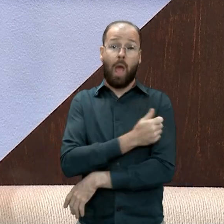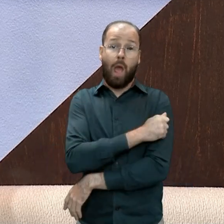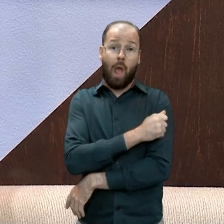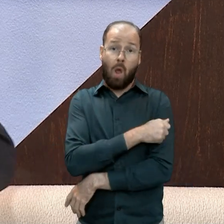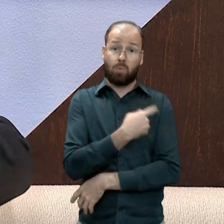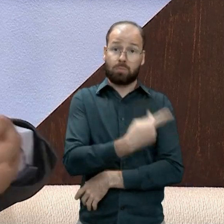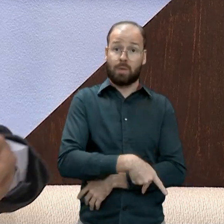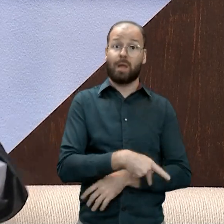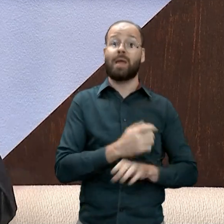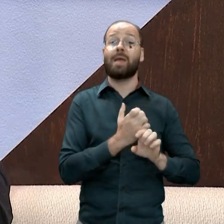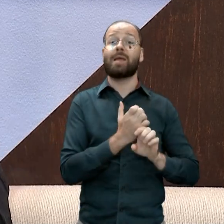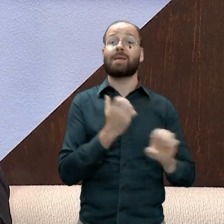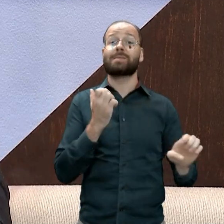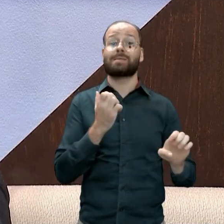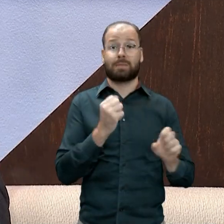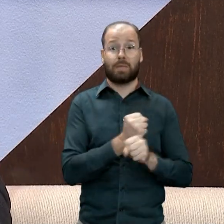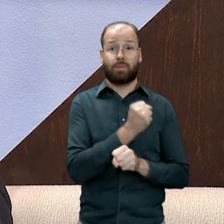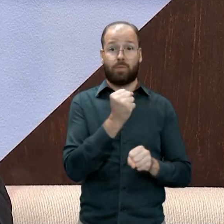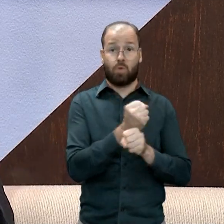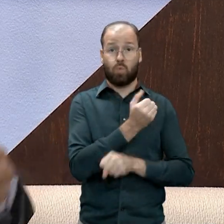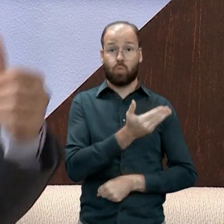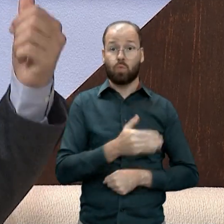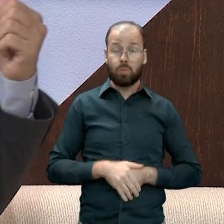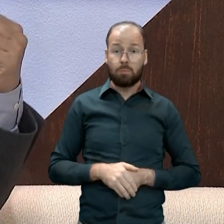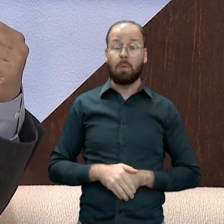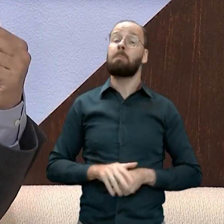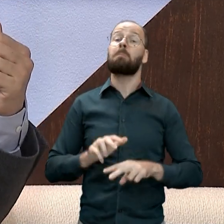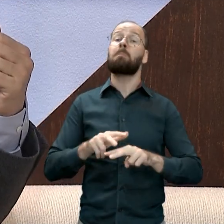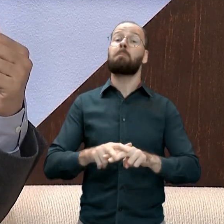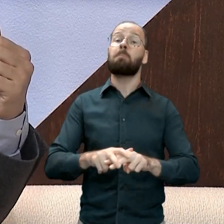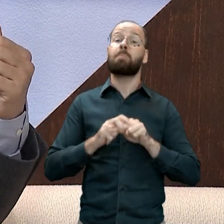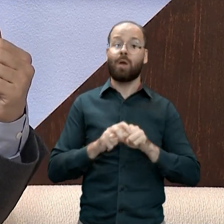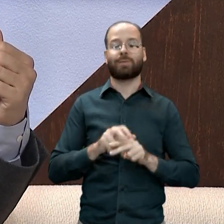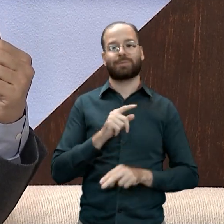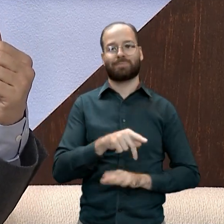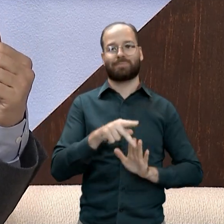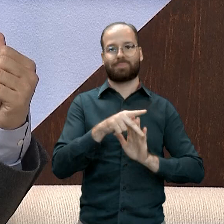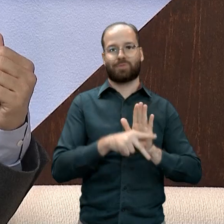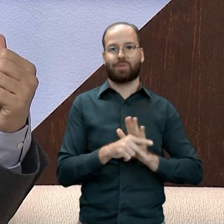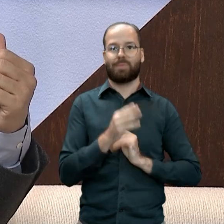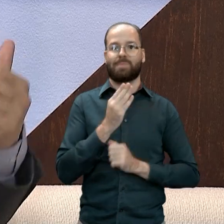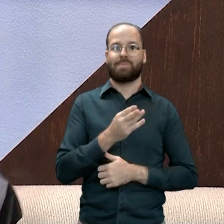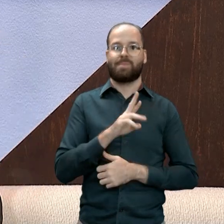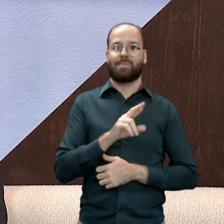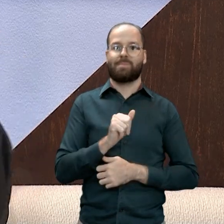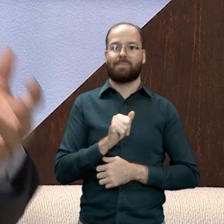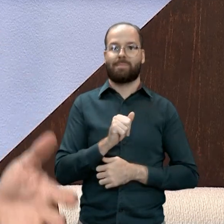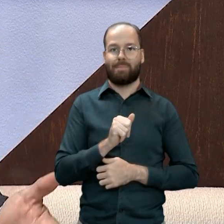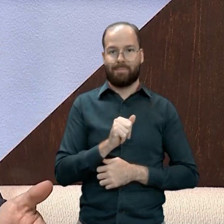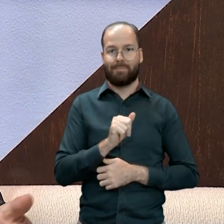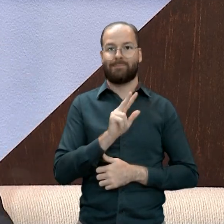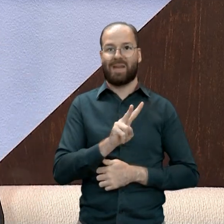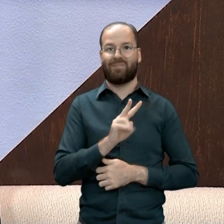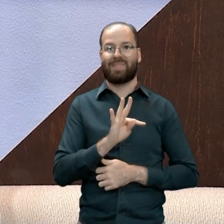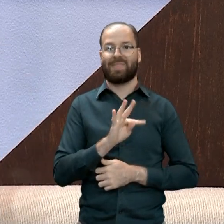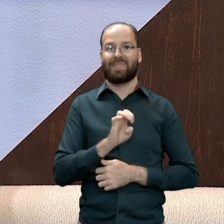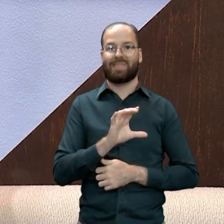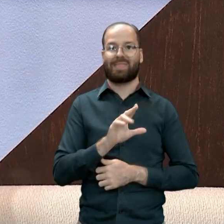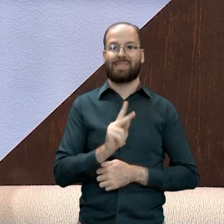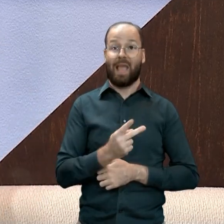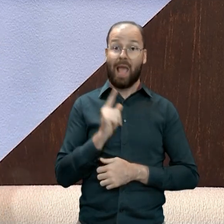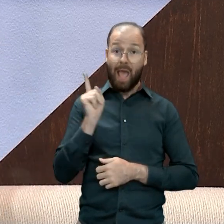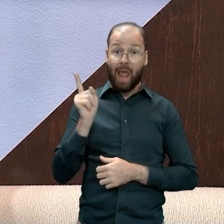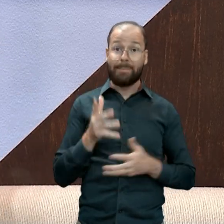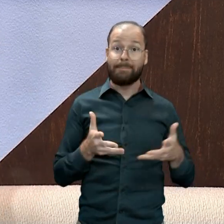e só teve essa trajetória por causa do projeto Brafitec que ele participou. E vários outros, a gente tem